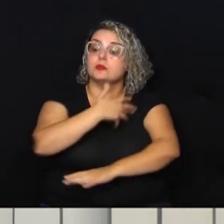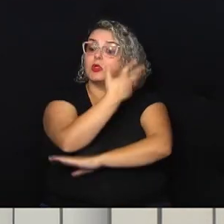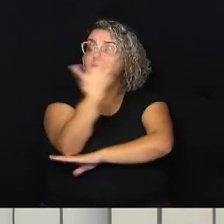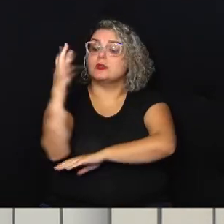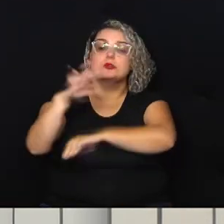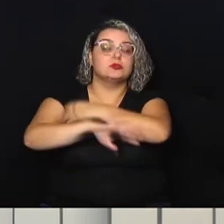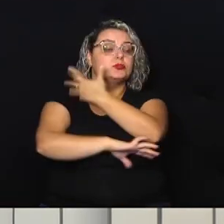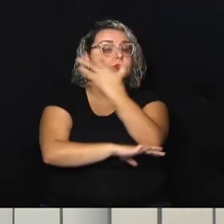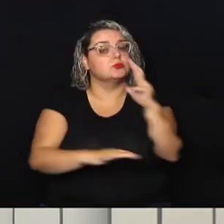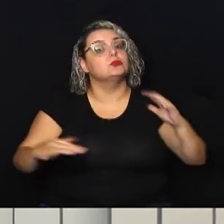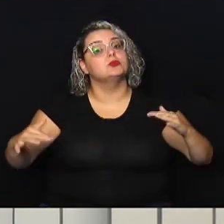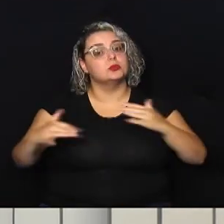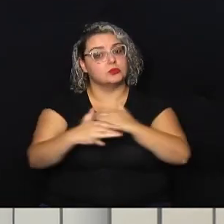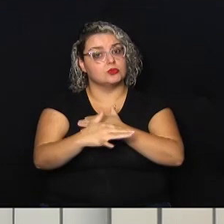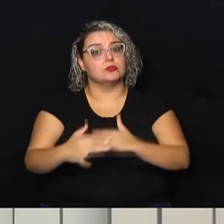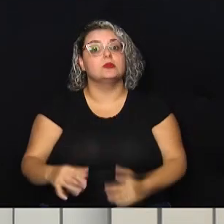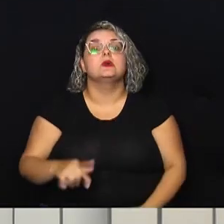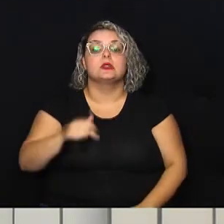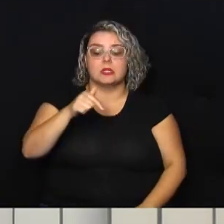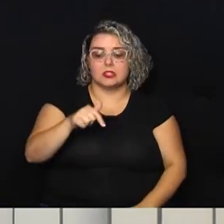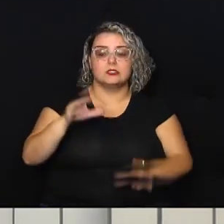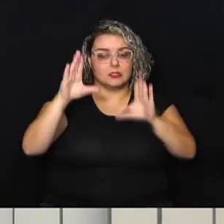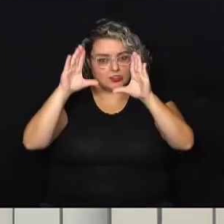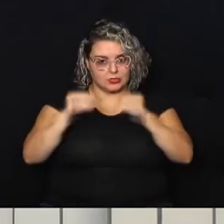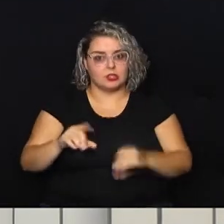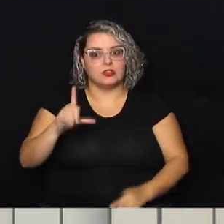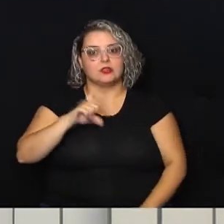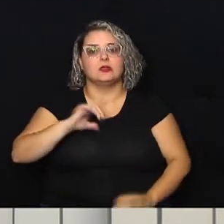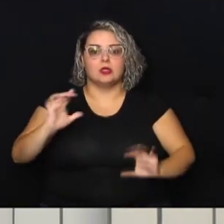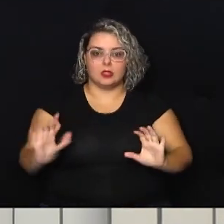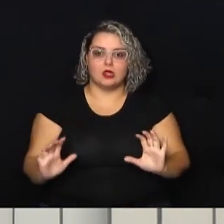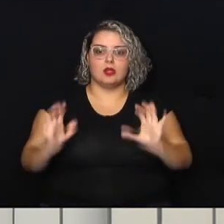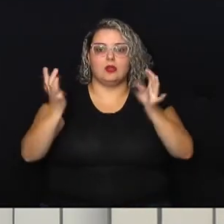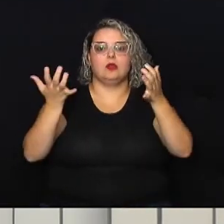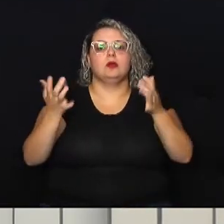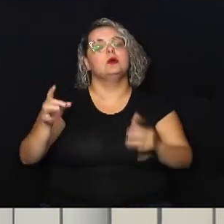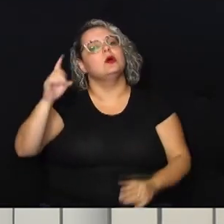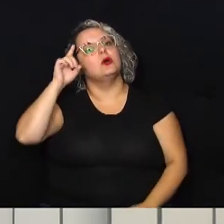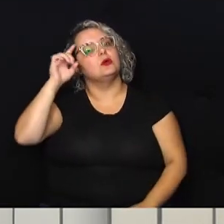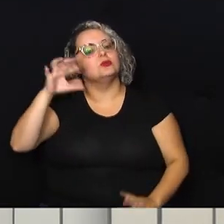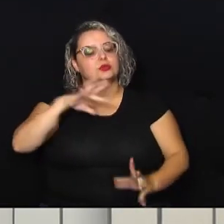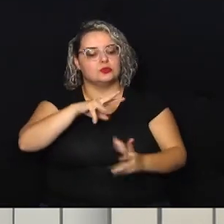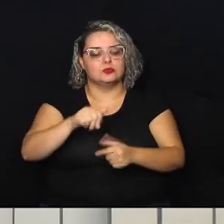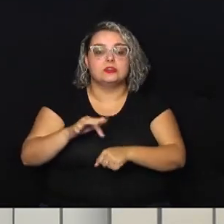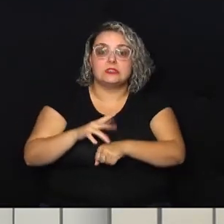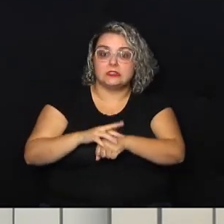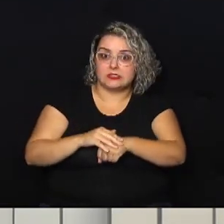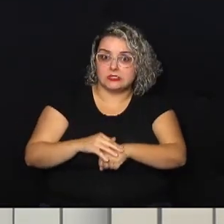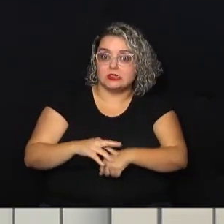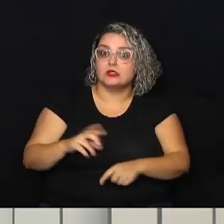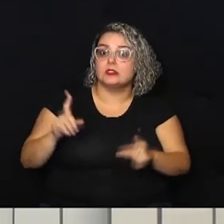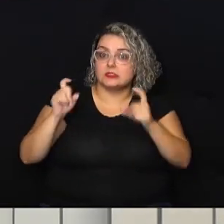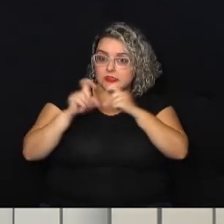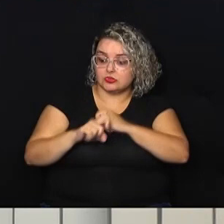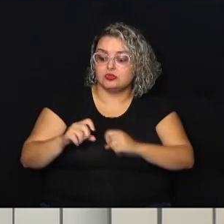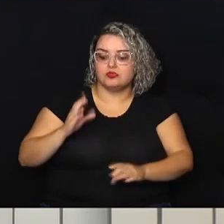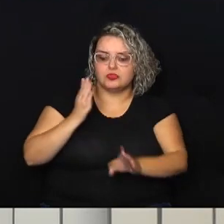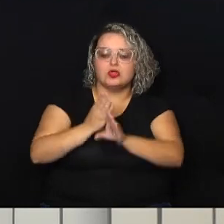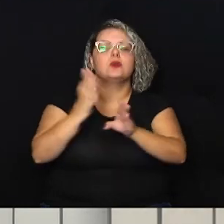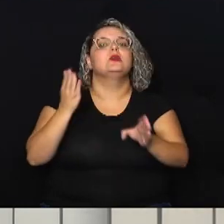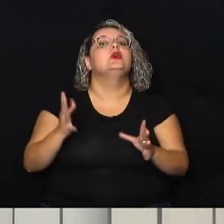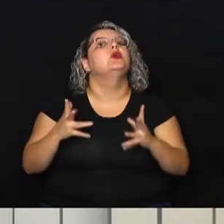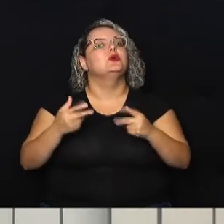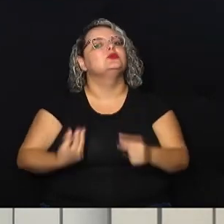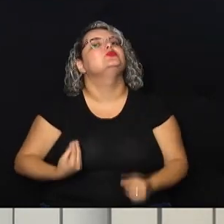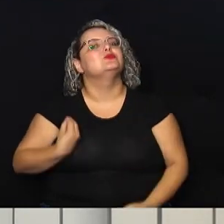Urbana de Campinas e às 7h da noite tem a comemoração ao Dia Mundial das Doenças Raras, tudo com